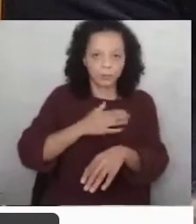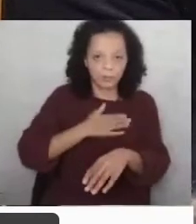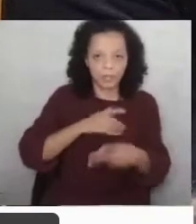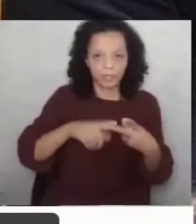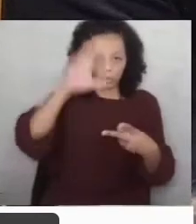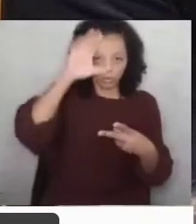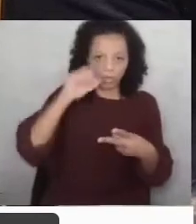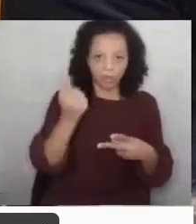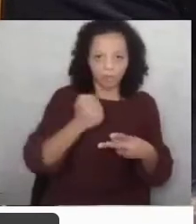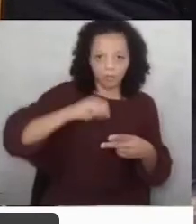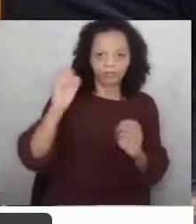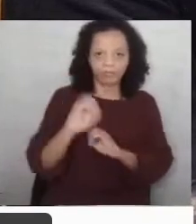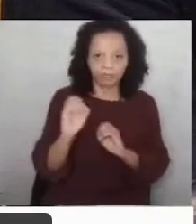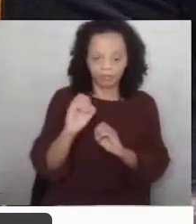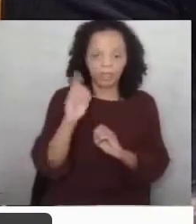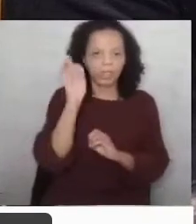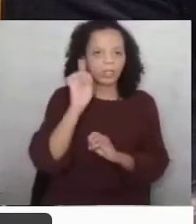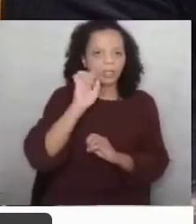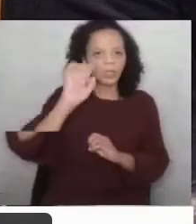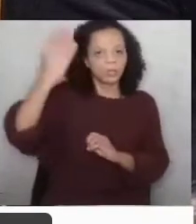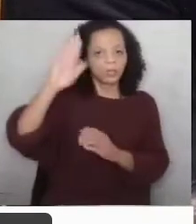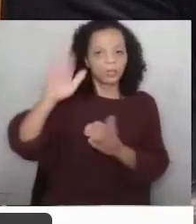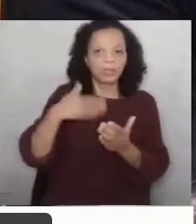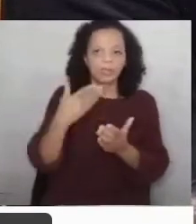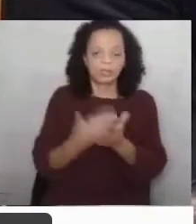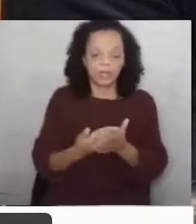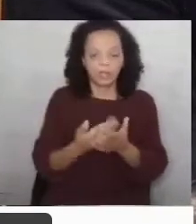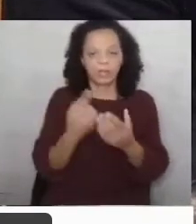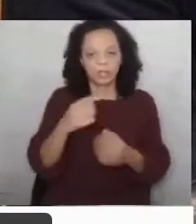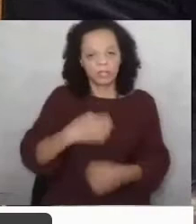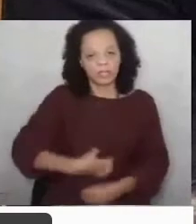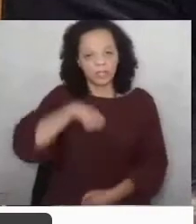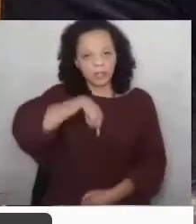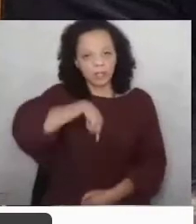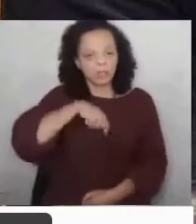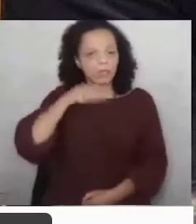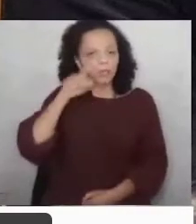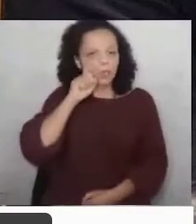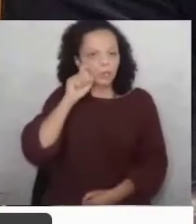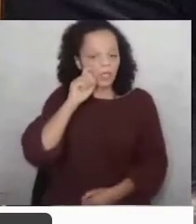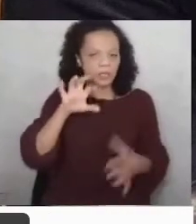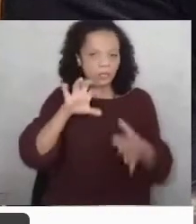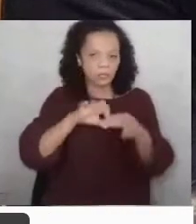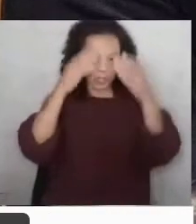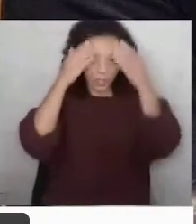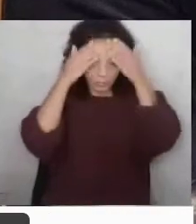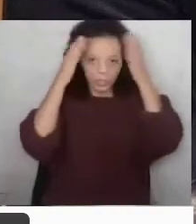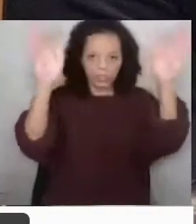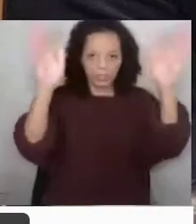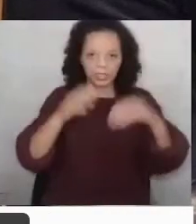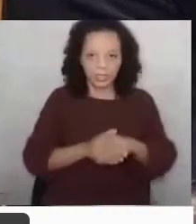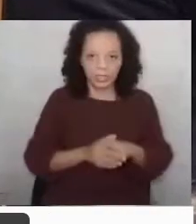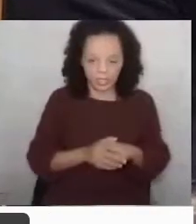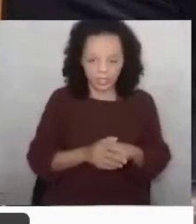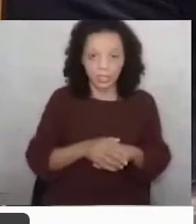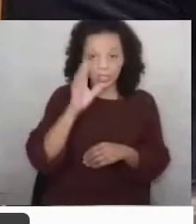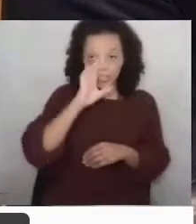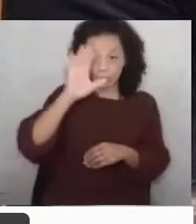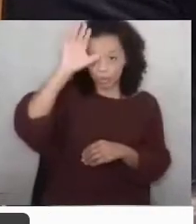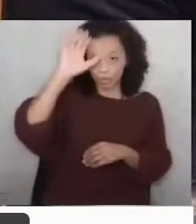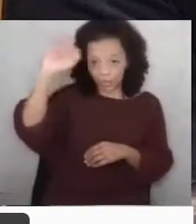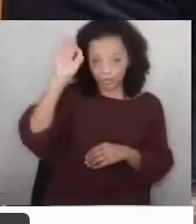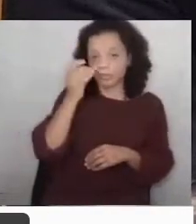é fundamental para o reconhecimento do sentimento de segurança em relação a democracia o estado vulnerável é